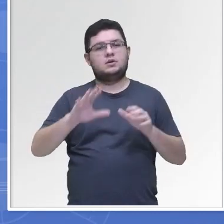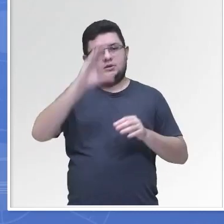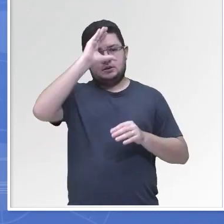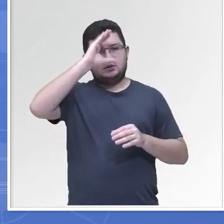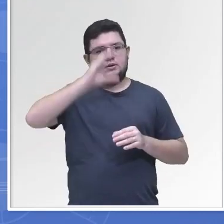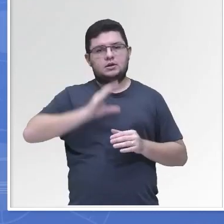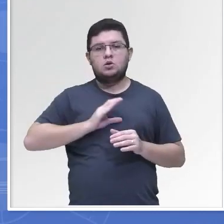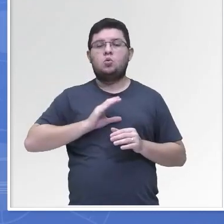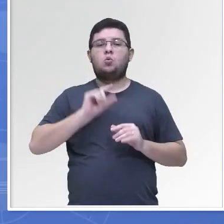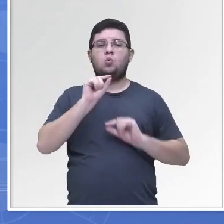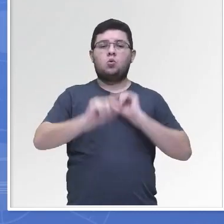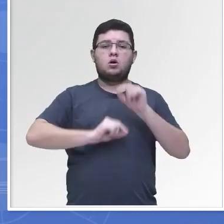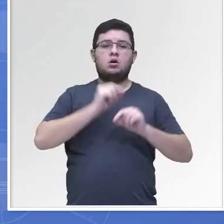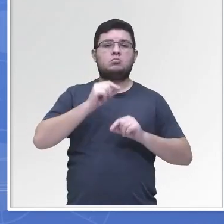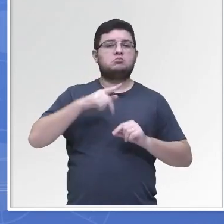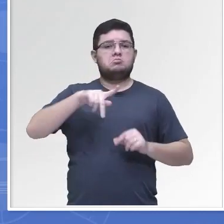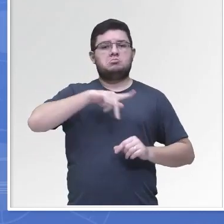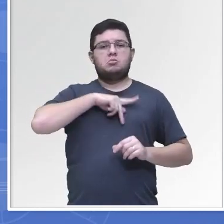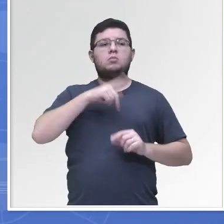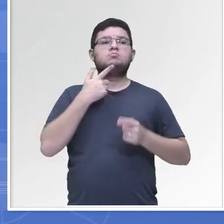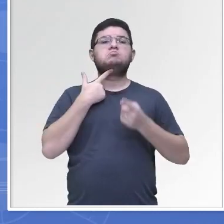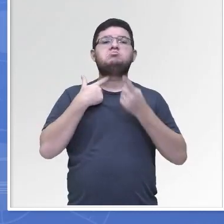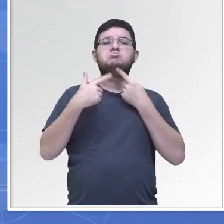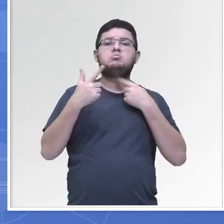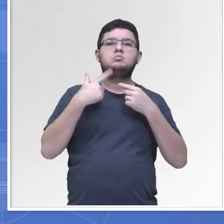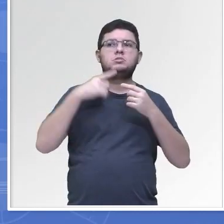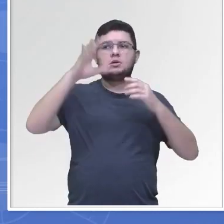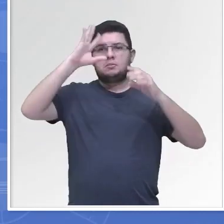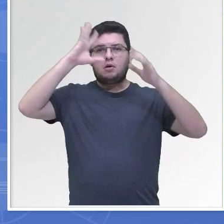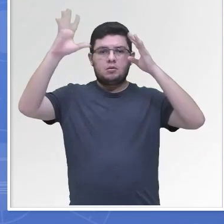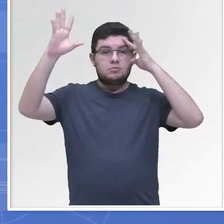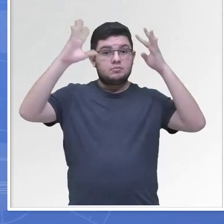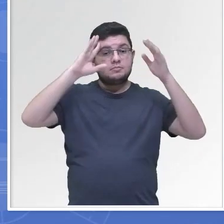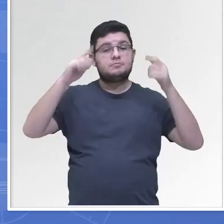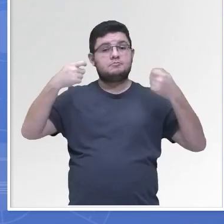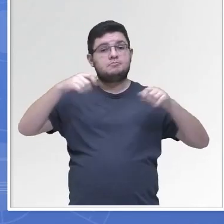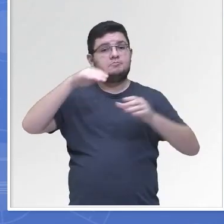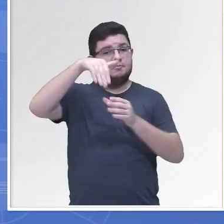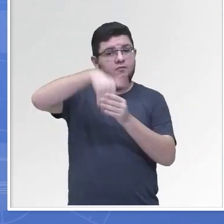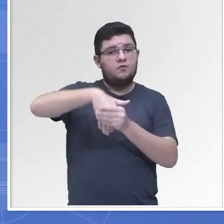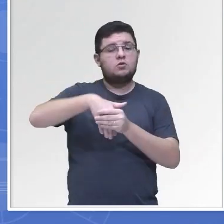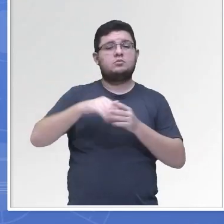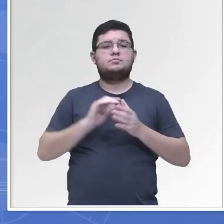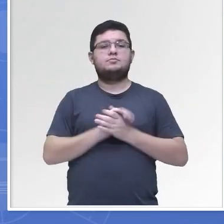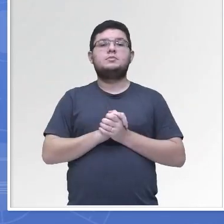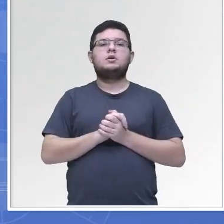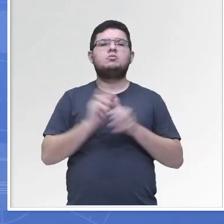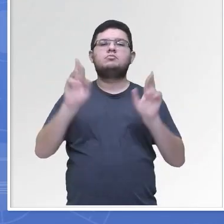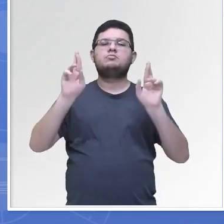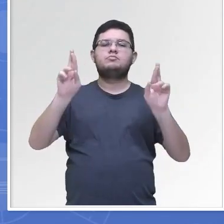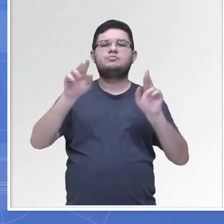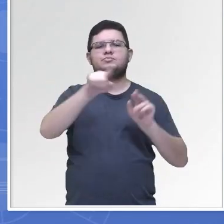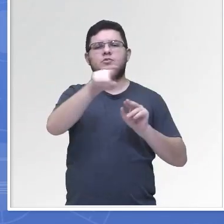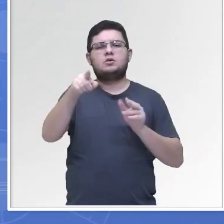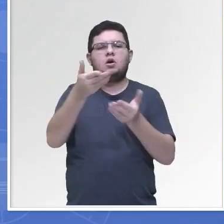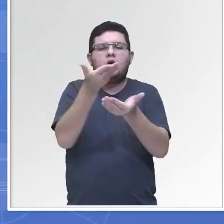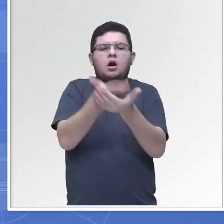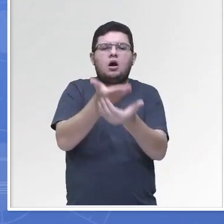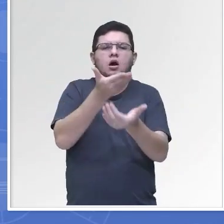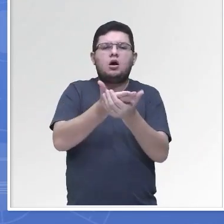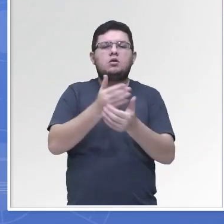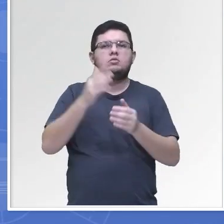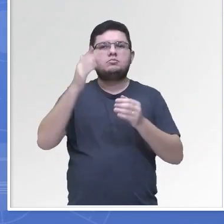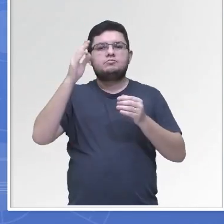né, sobre as necessidades para esse voto ser exercido, tá bom? Então eu espero que vocês tenham compreendido, captado.